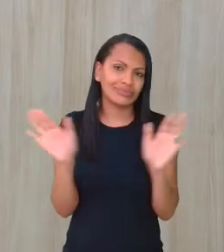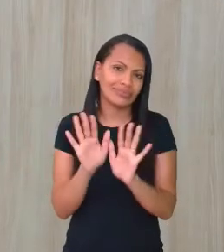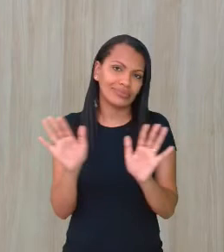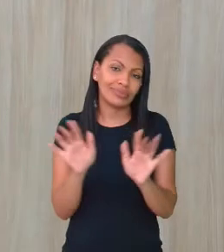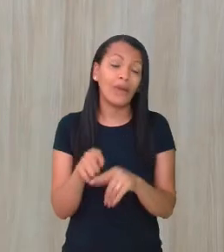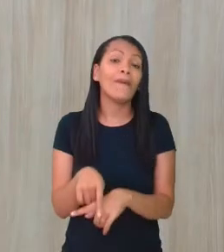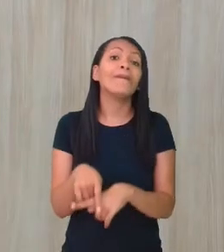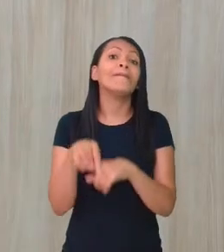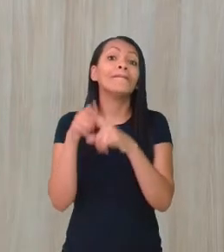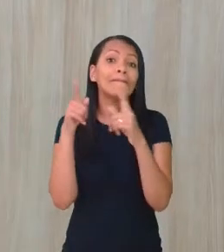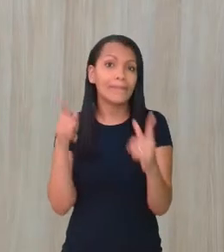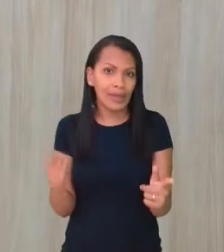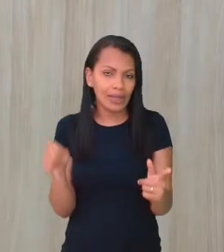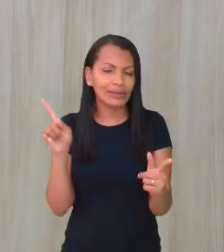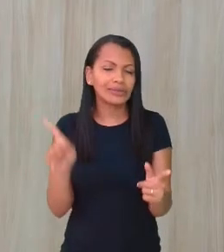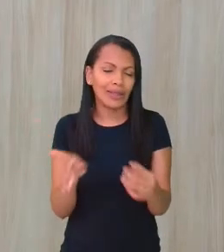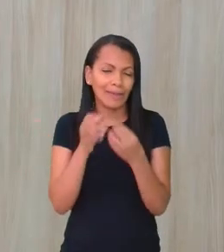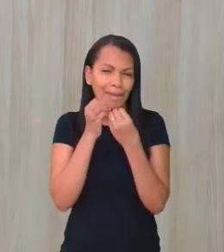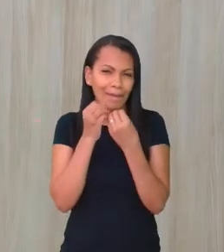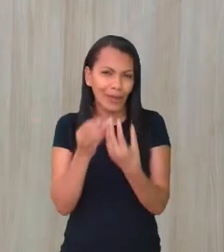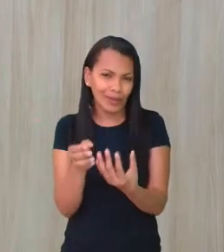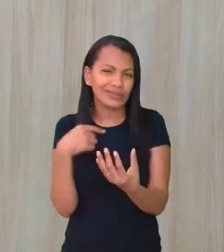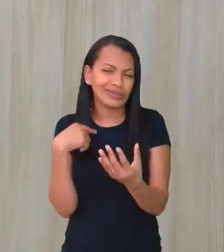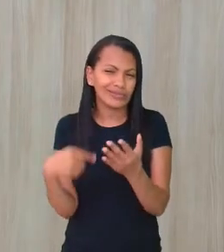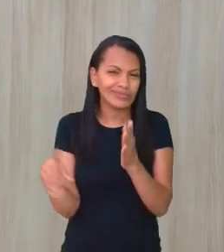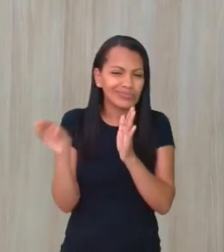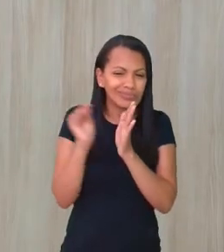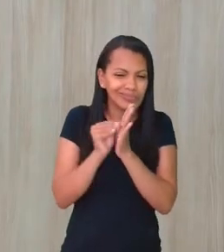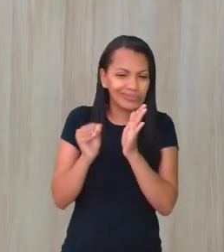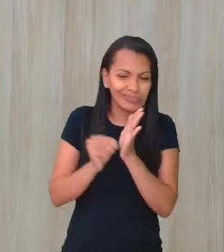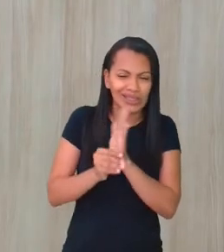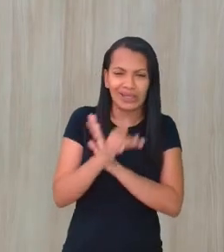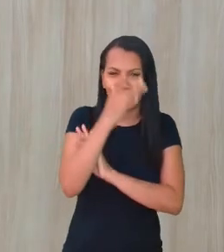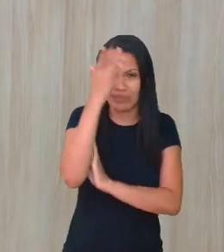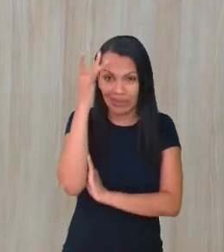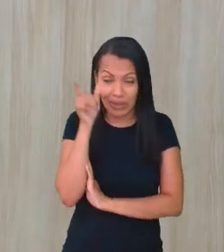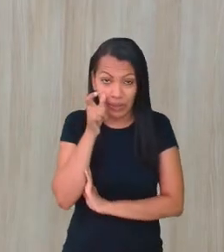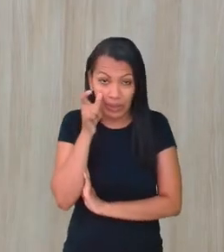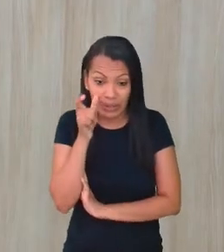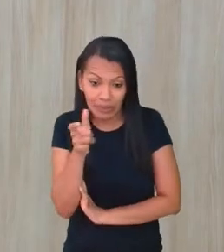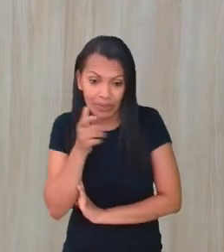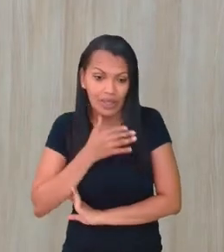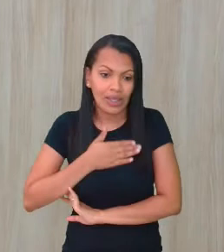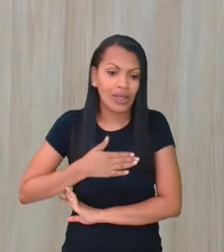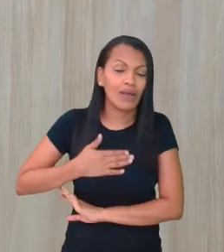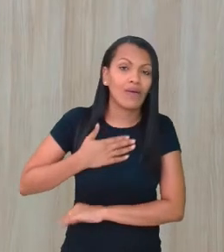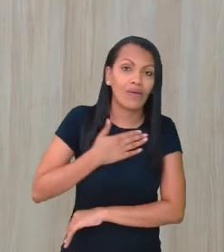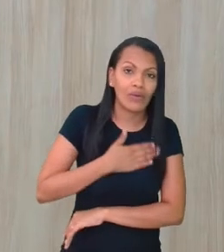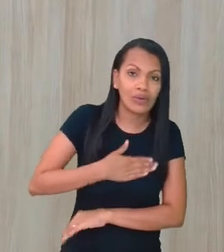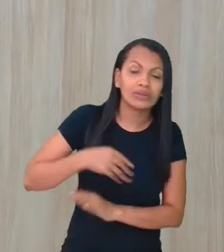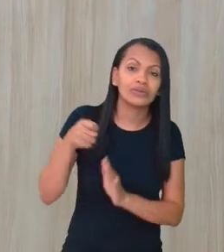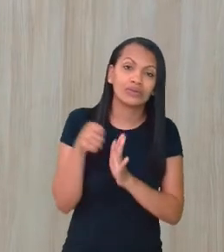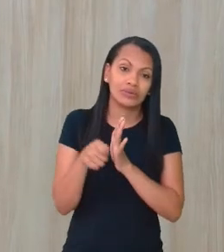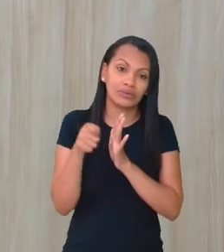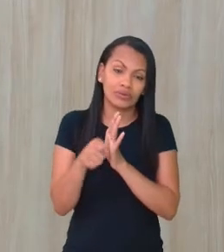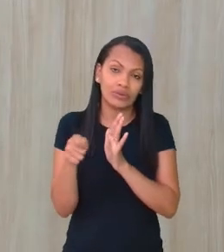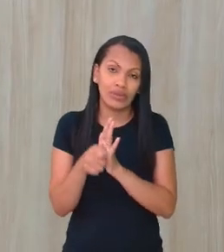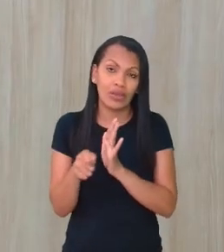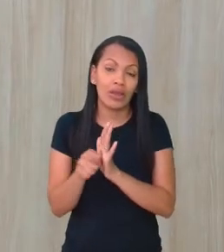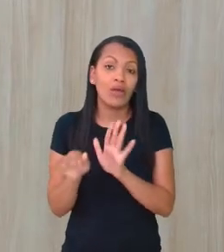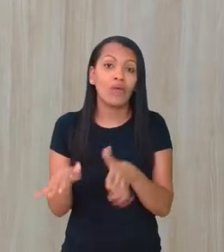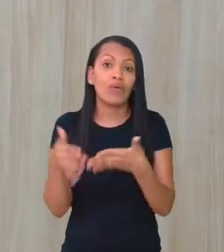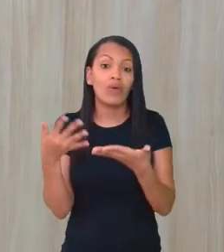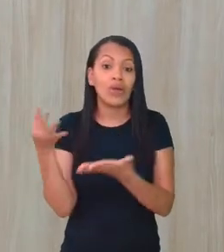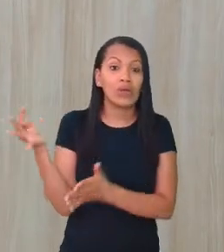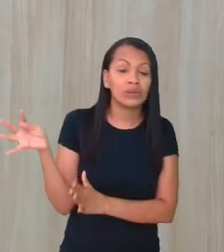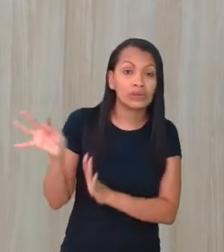muito mais apetecível, ou seja, o público demonstra interesse e gosta daquilo que foi escrito, quando o texto